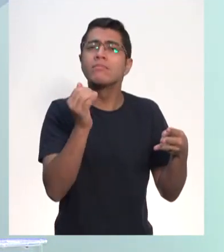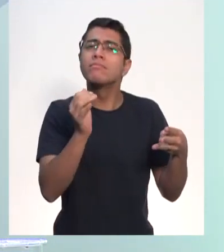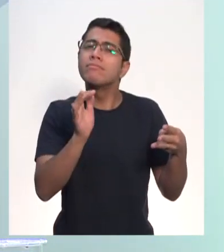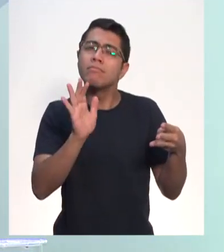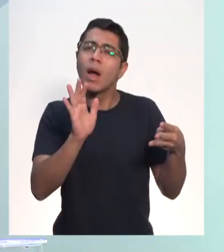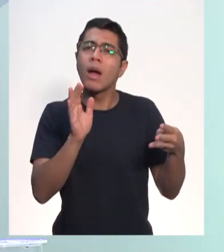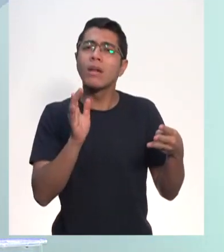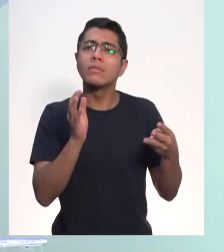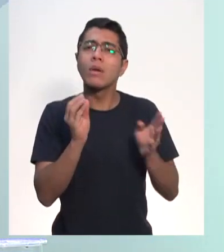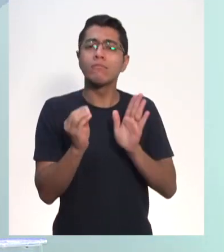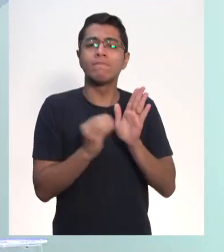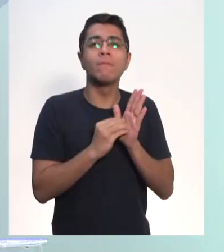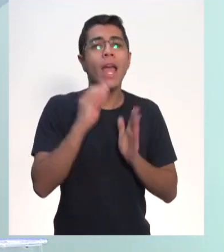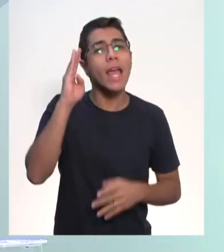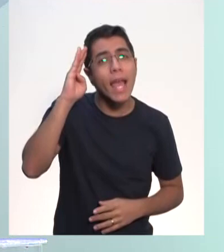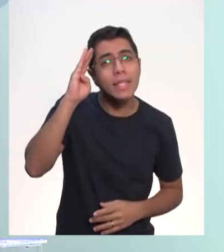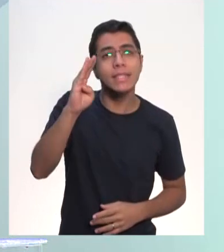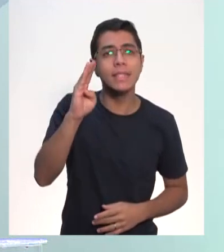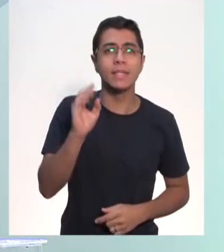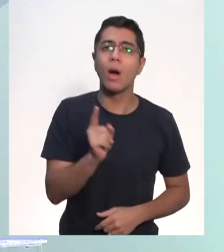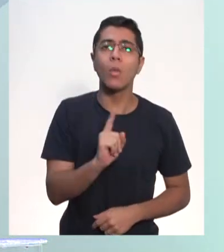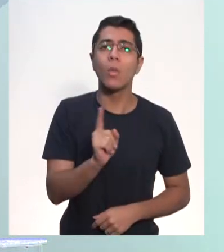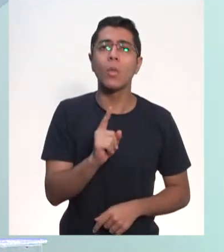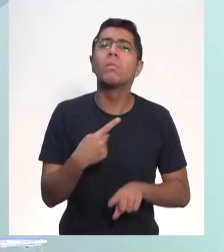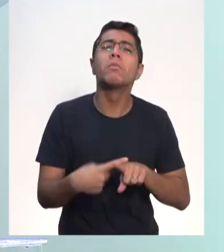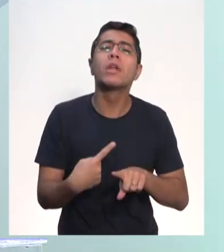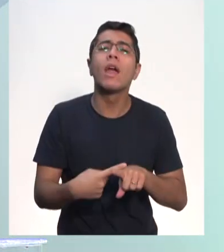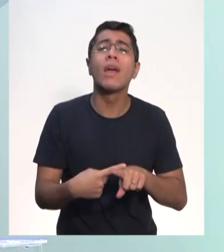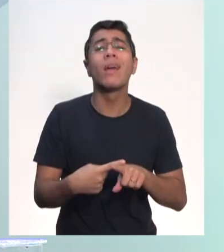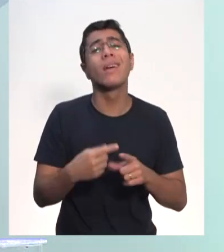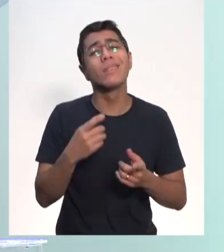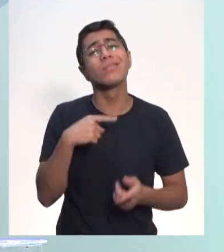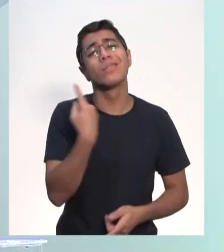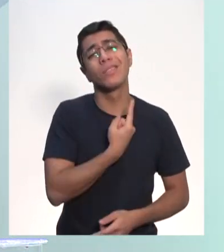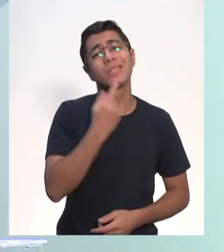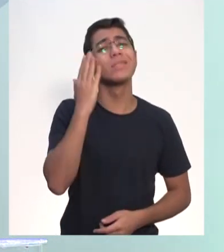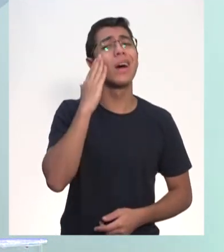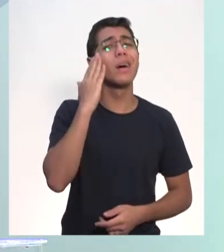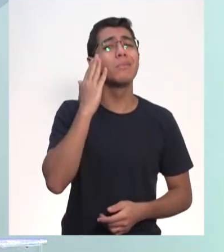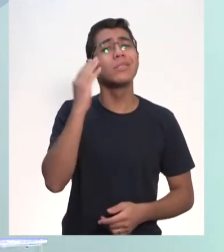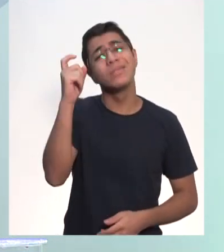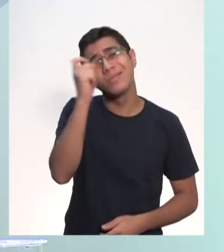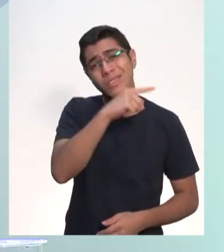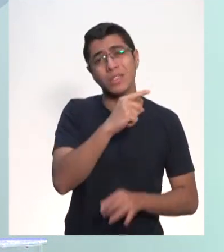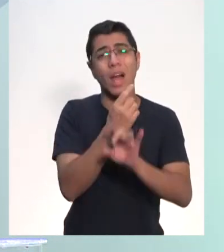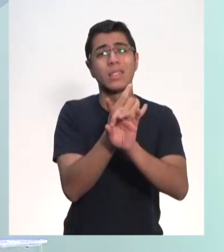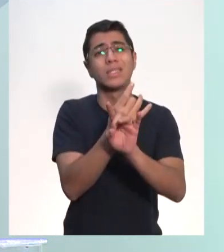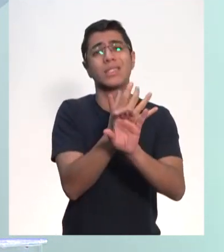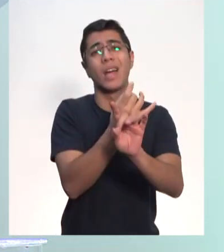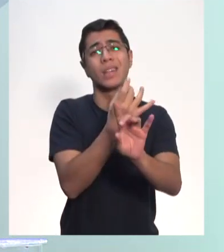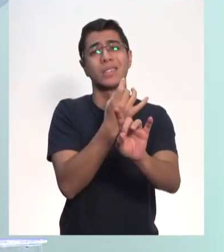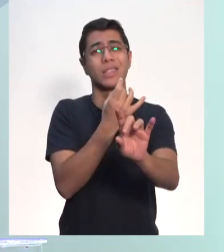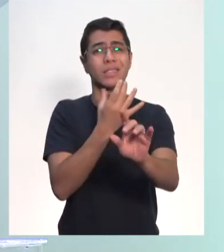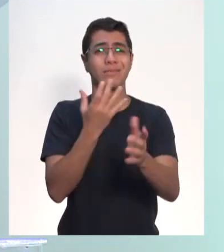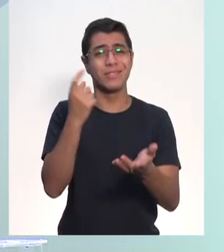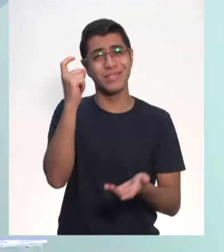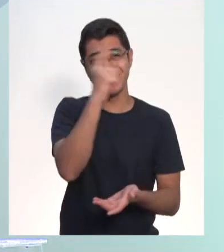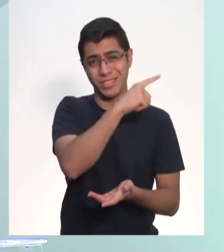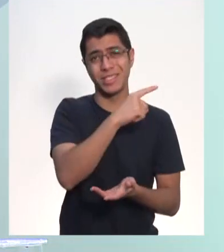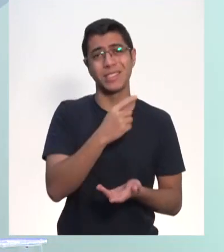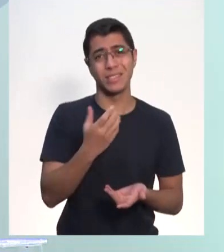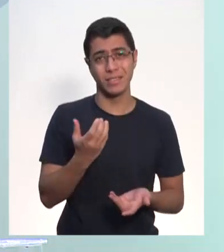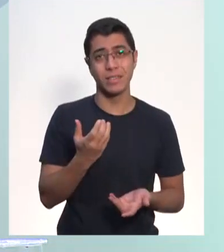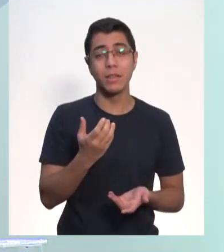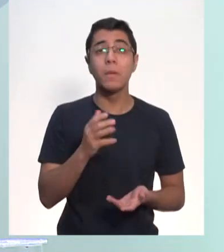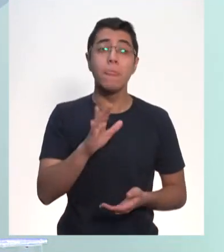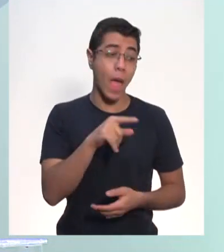atividades mais complexas de trabalhar à distância e por um outro motivo. São processos cognitivos, como são muito fortes para o ensino